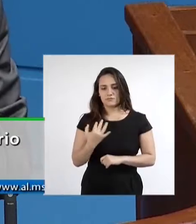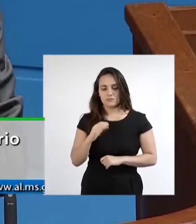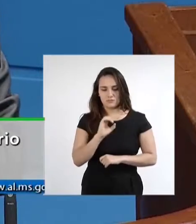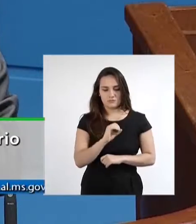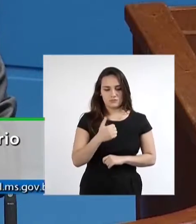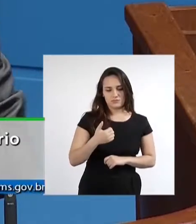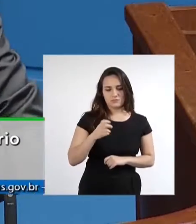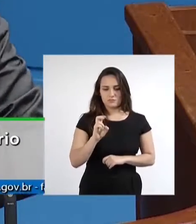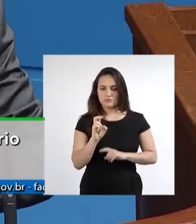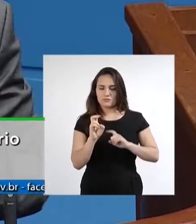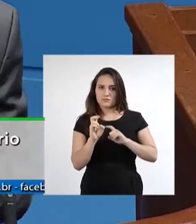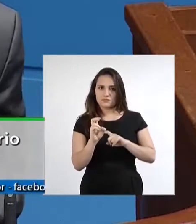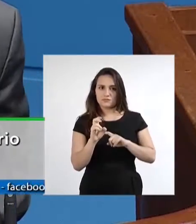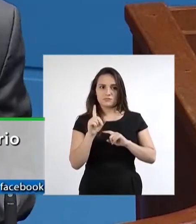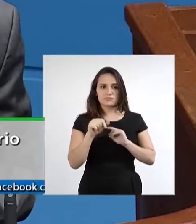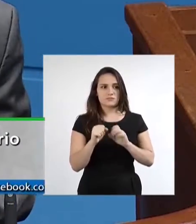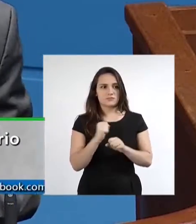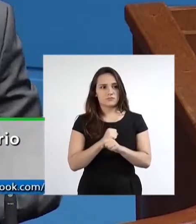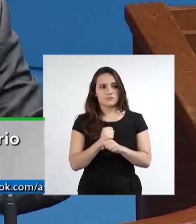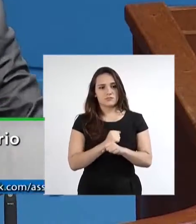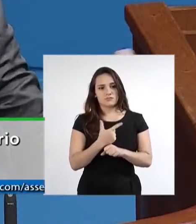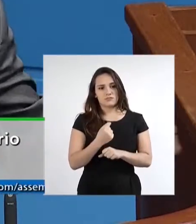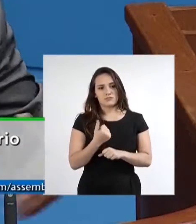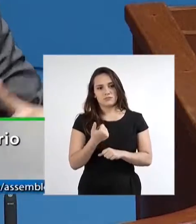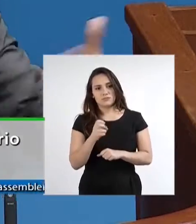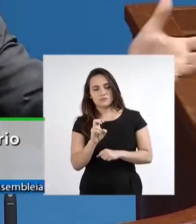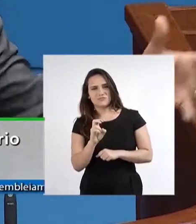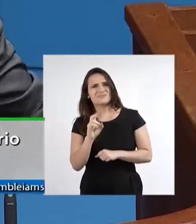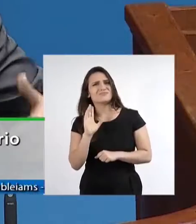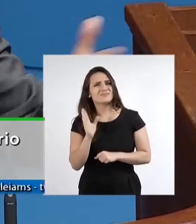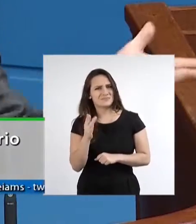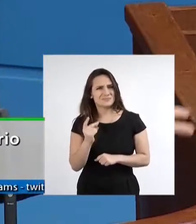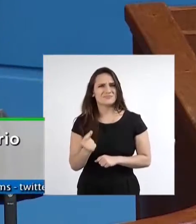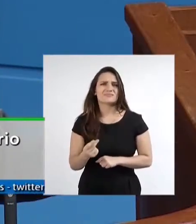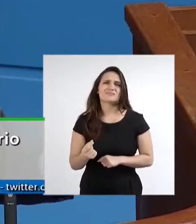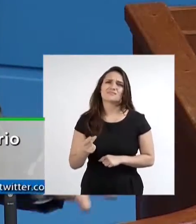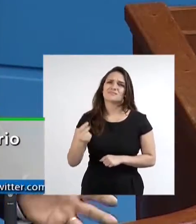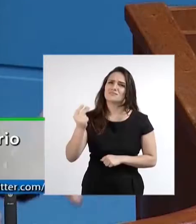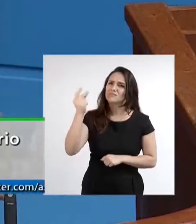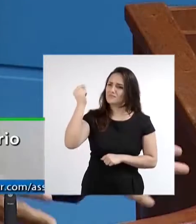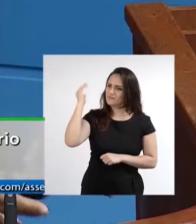015, por que 015? Porque ela é de 2015, tá? Desde essa época, nessa